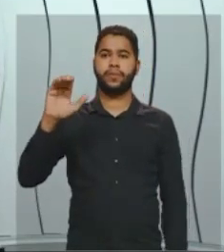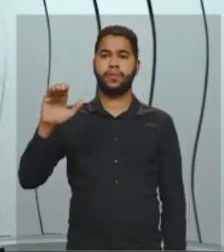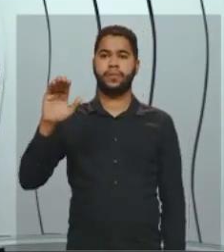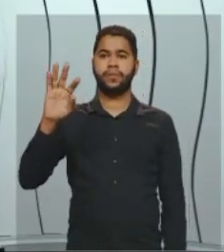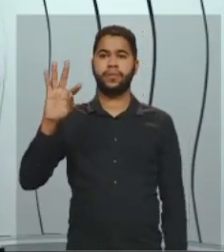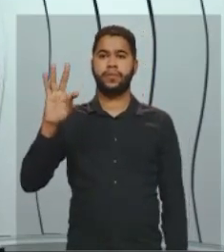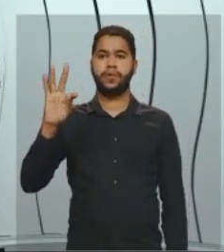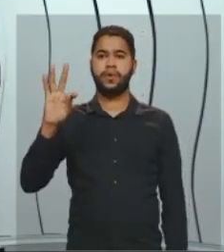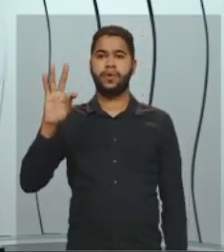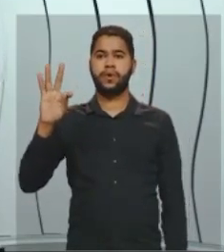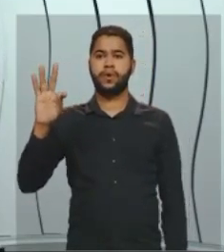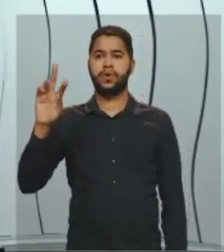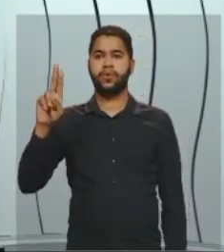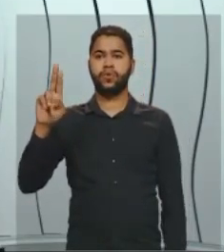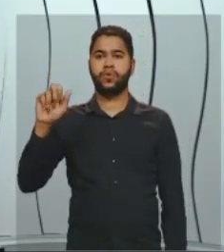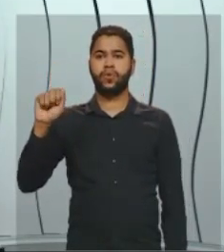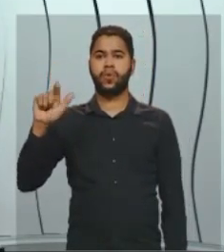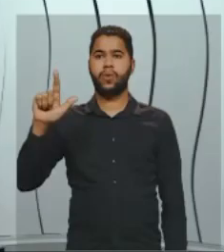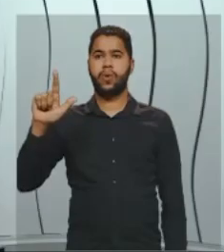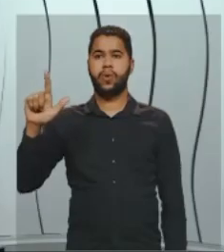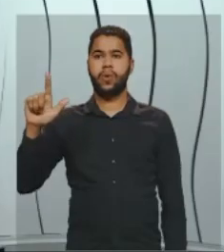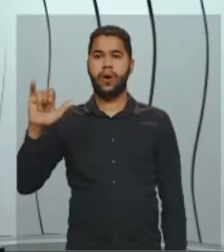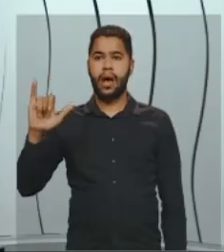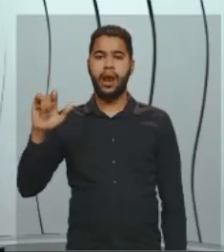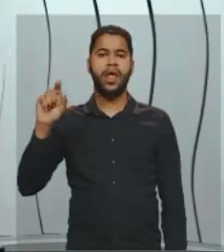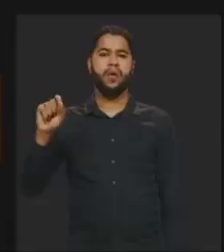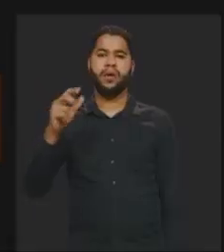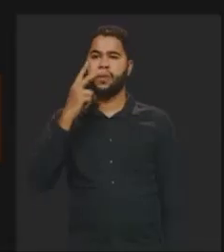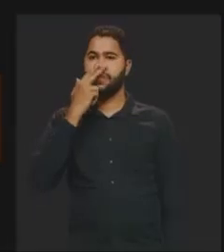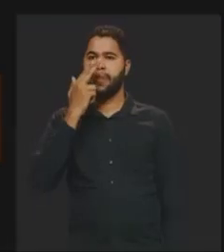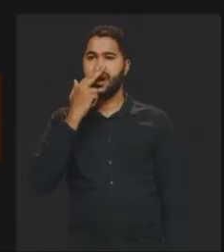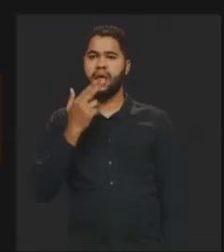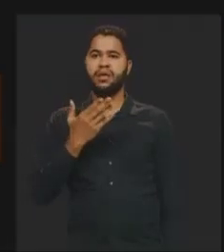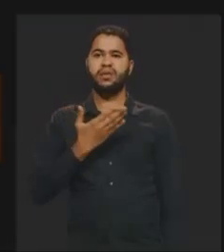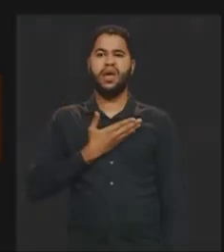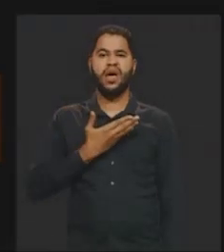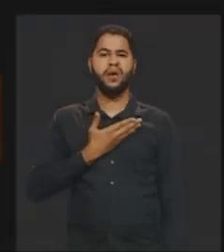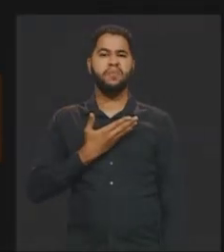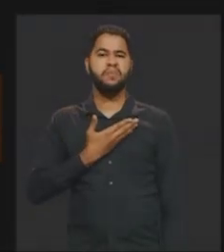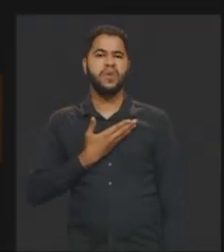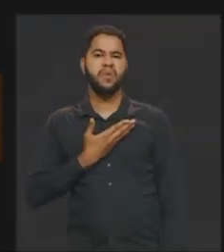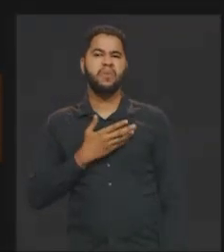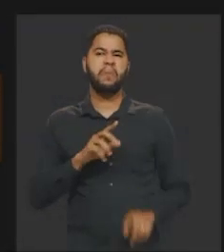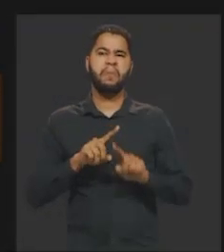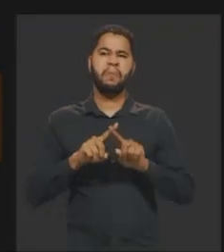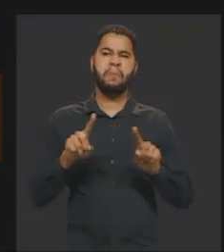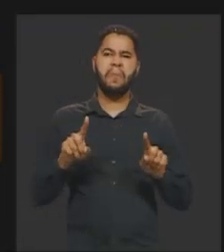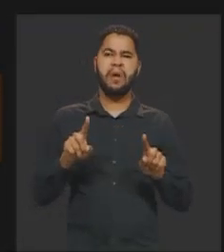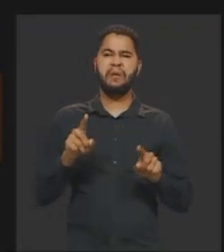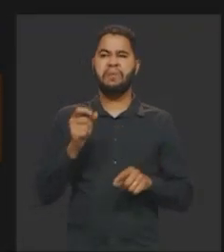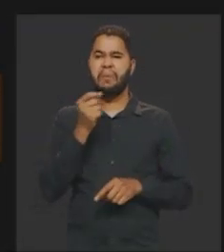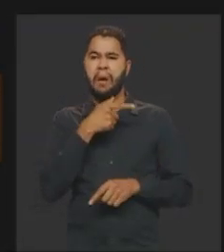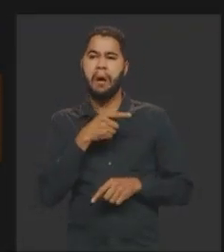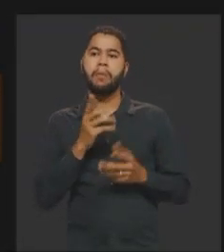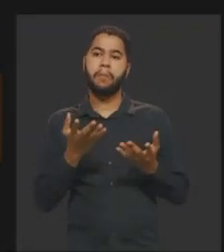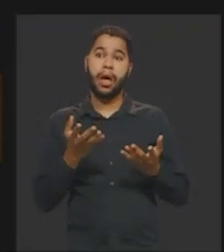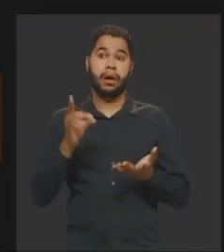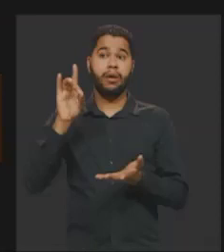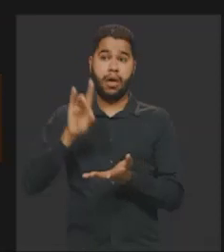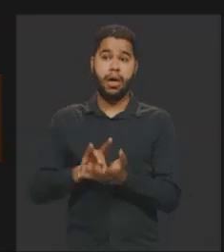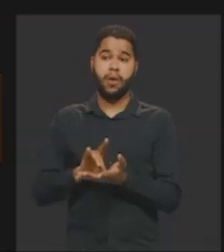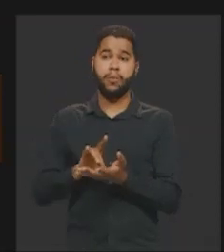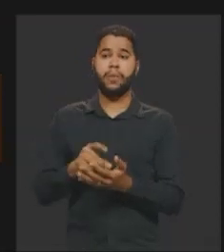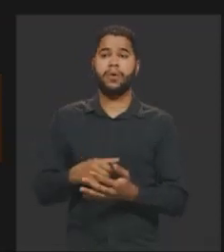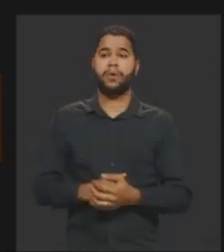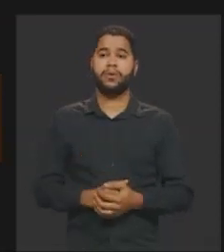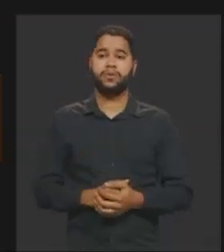realmente, não atualmente. Então, aquele falso amigo que parece que é atualmente, mas é realmente. It was actually painted